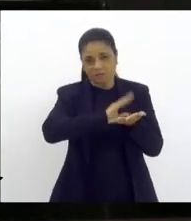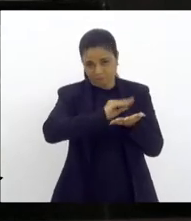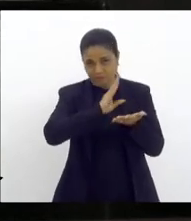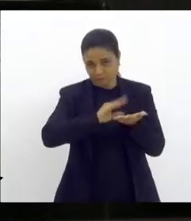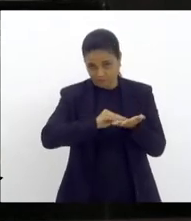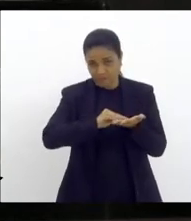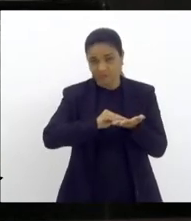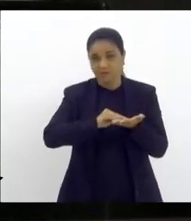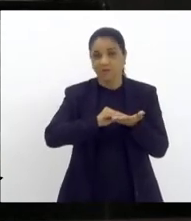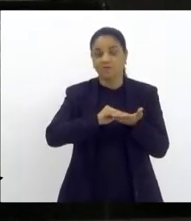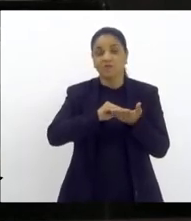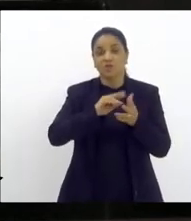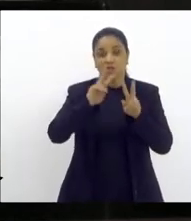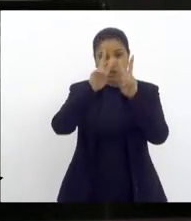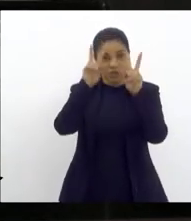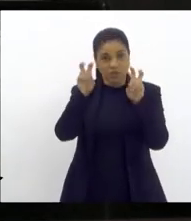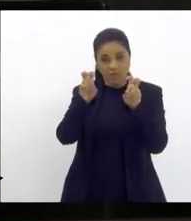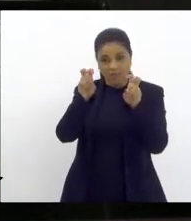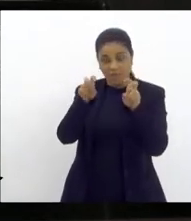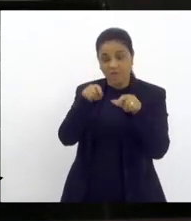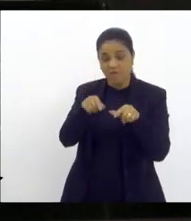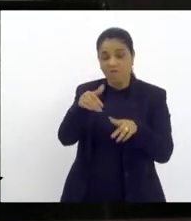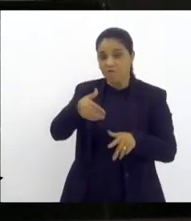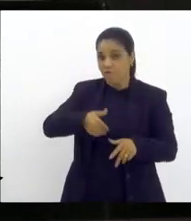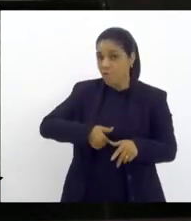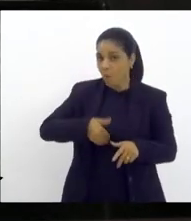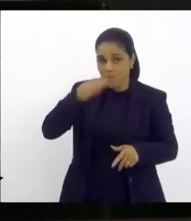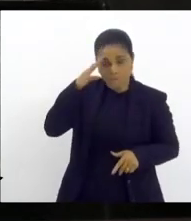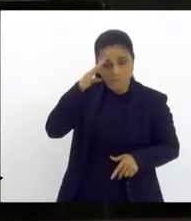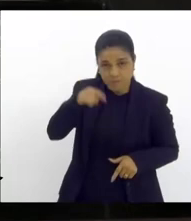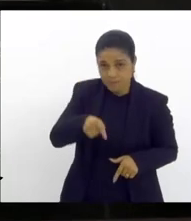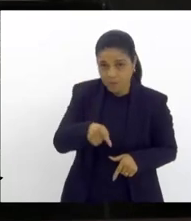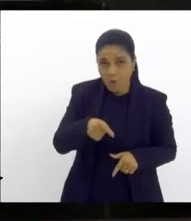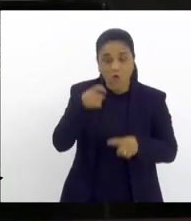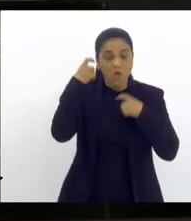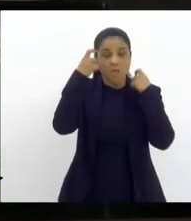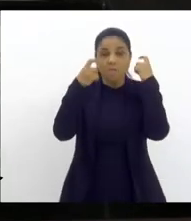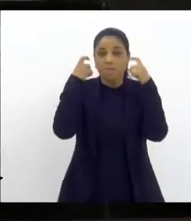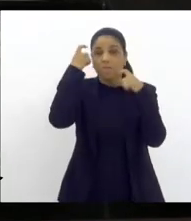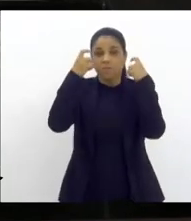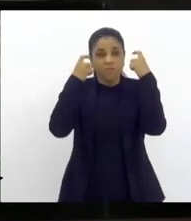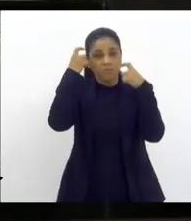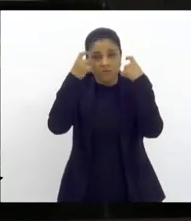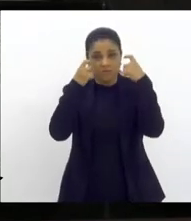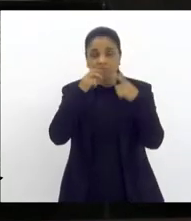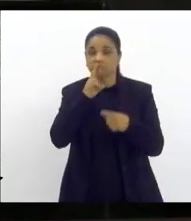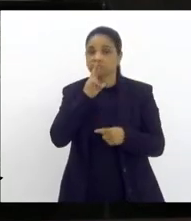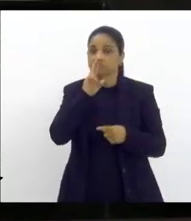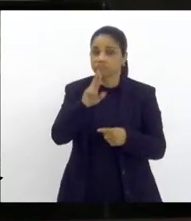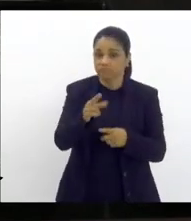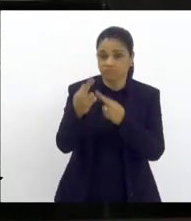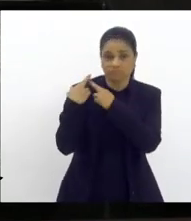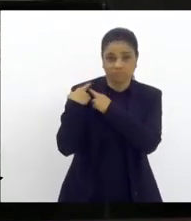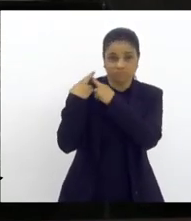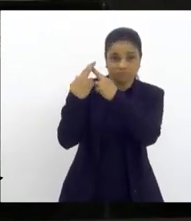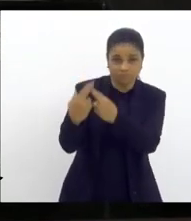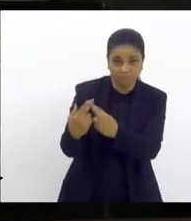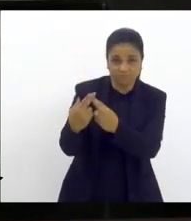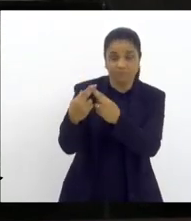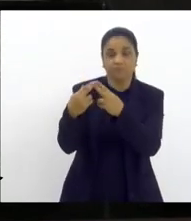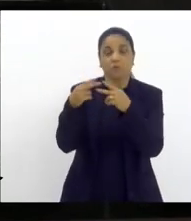em torno desse tema que é da e da nossa preocupação e responsabilização como